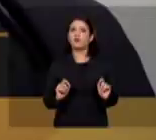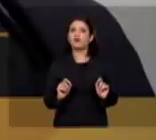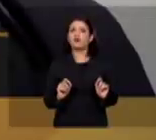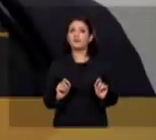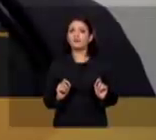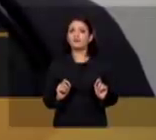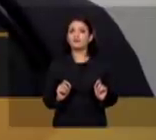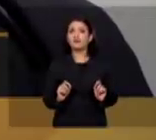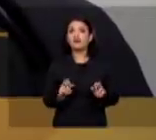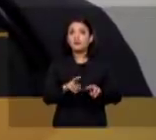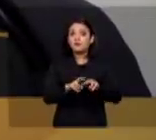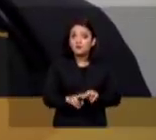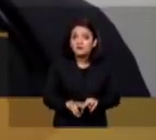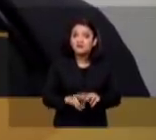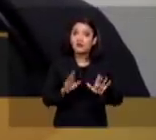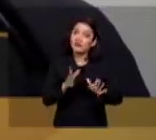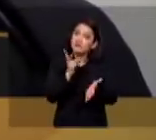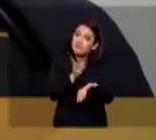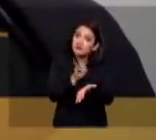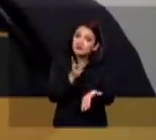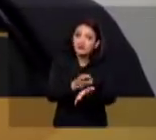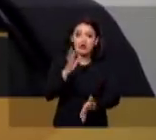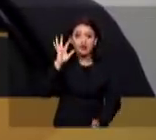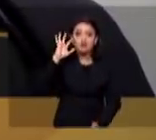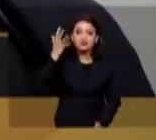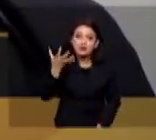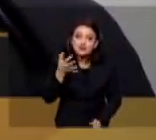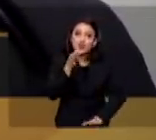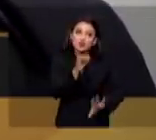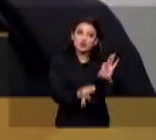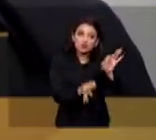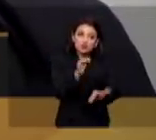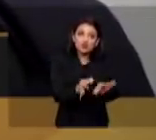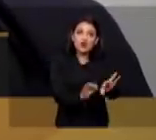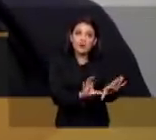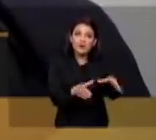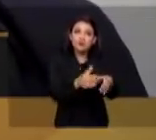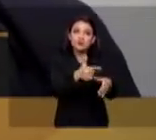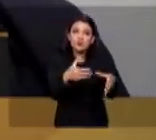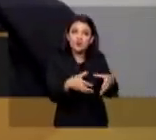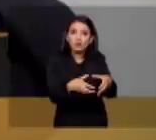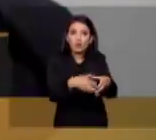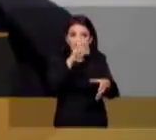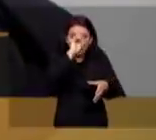que permite, desde já, manter a decisão do julgamento da suspeição de Moro.